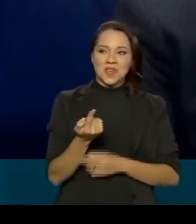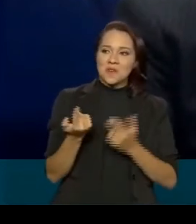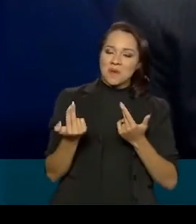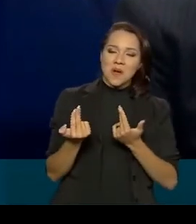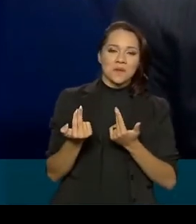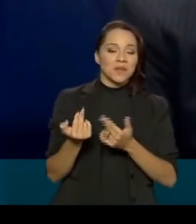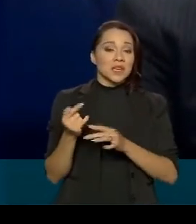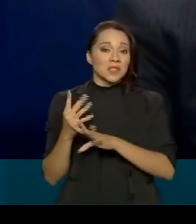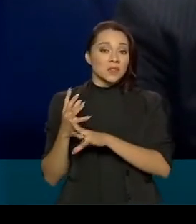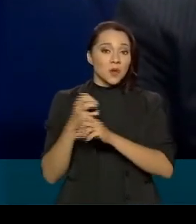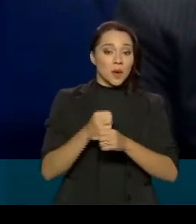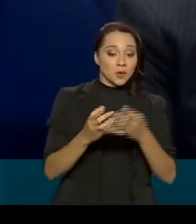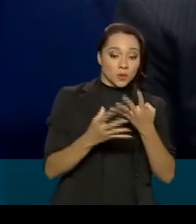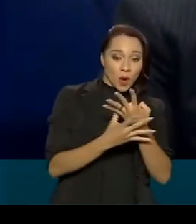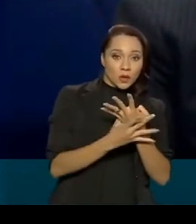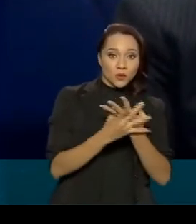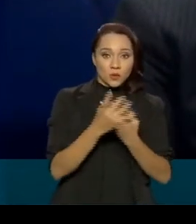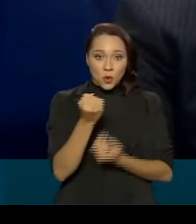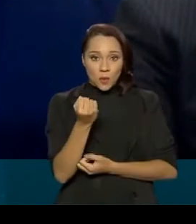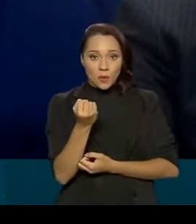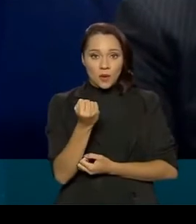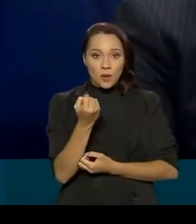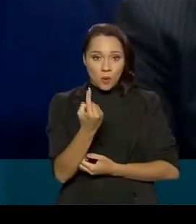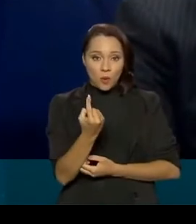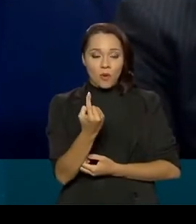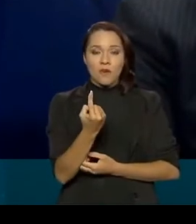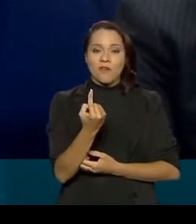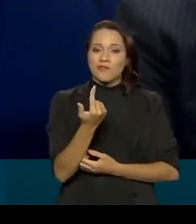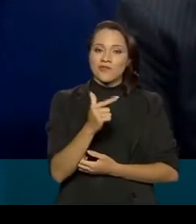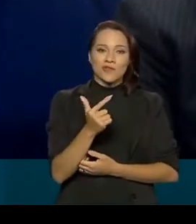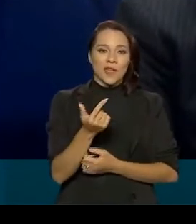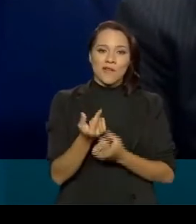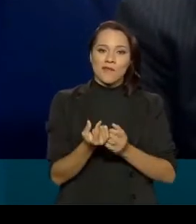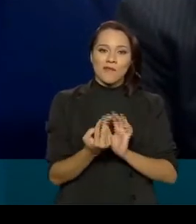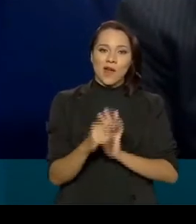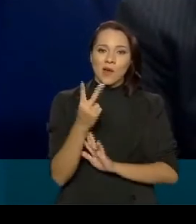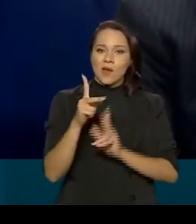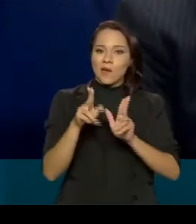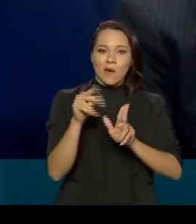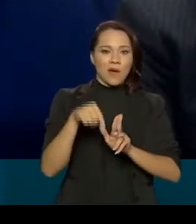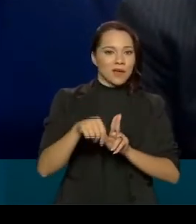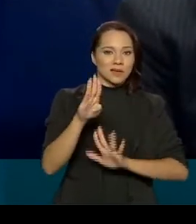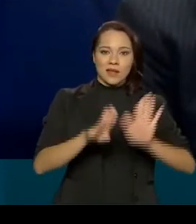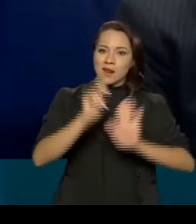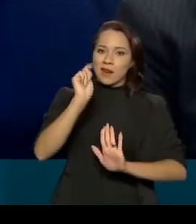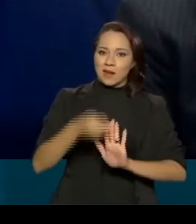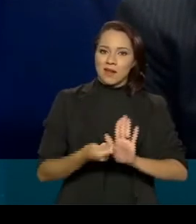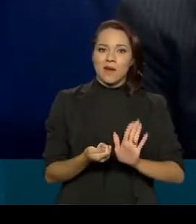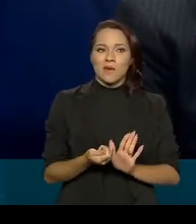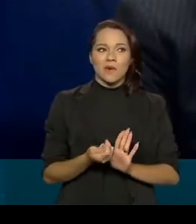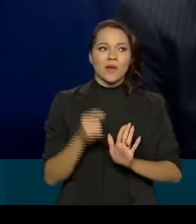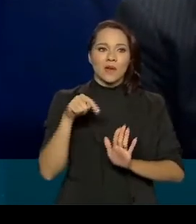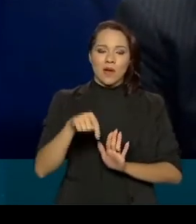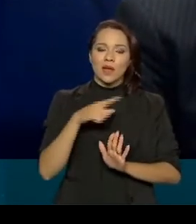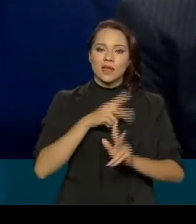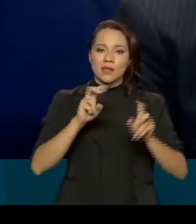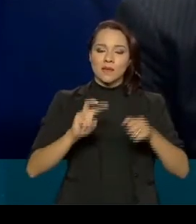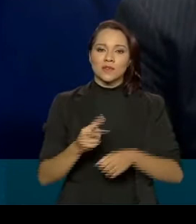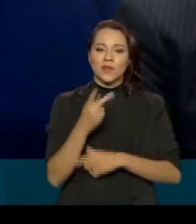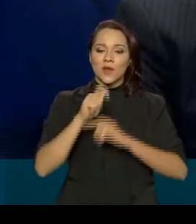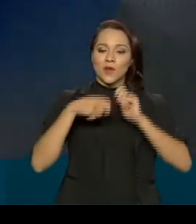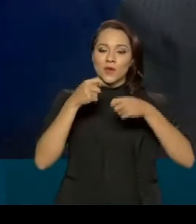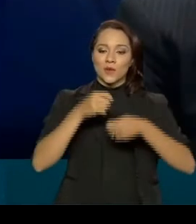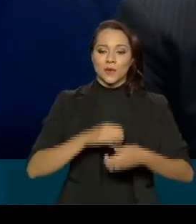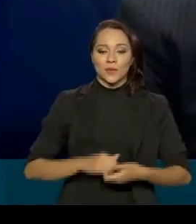verdade, se somarmos todos eles, ainda não temos o que este leilão aqui está movimentando em termos de valor